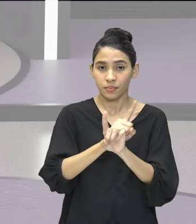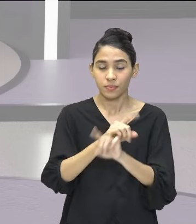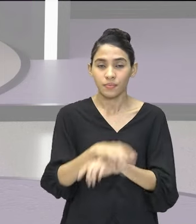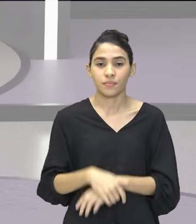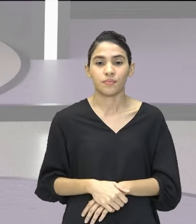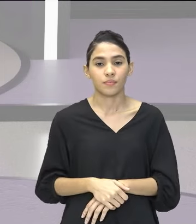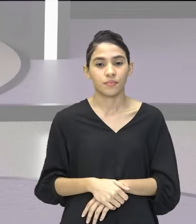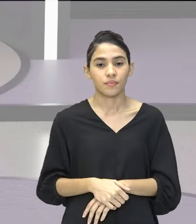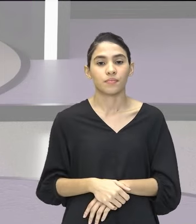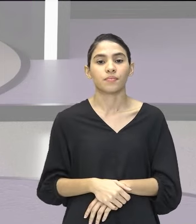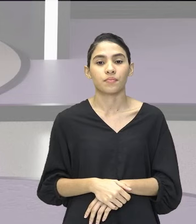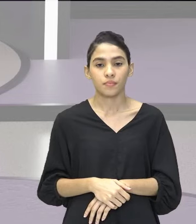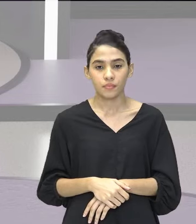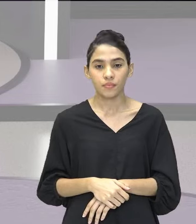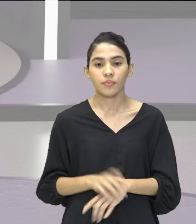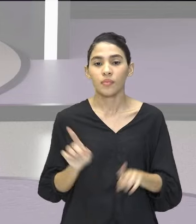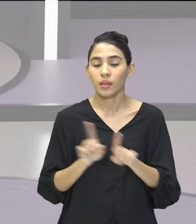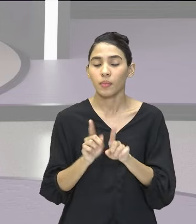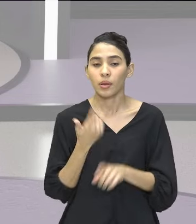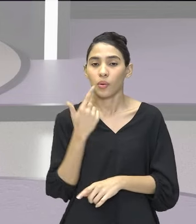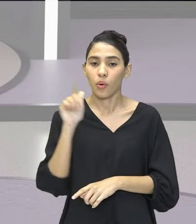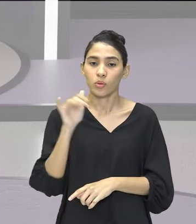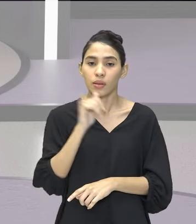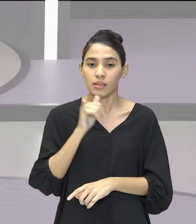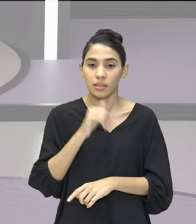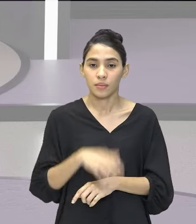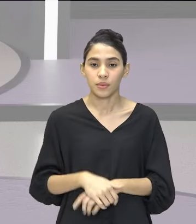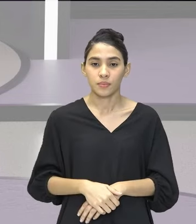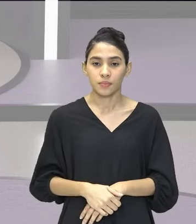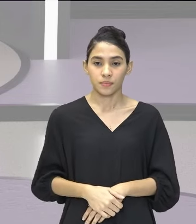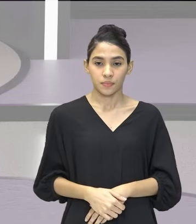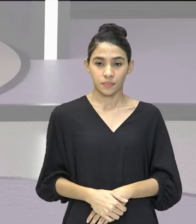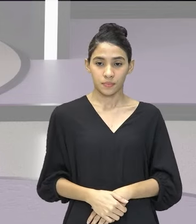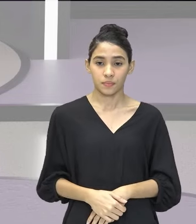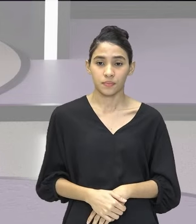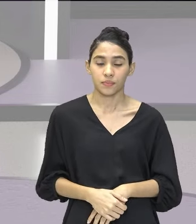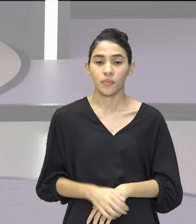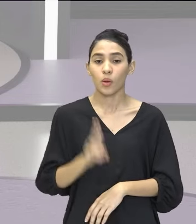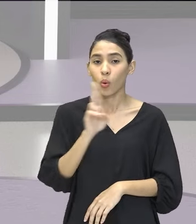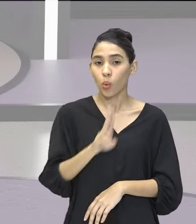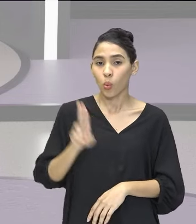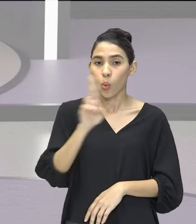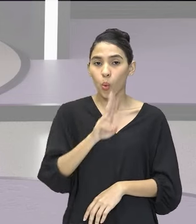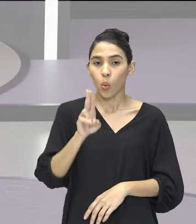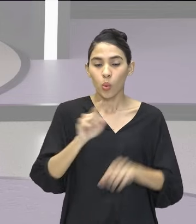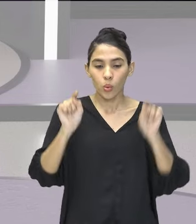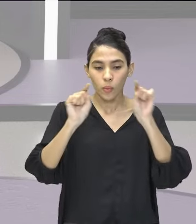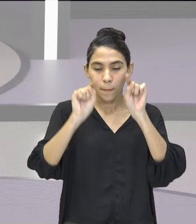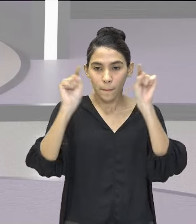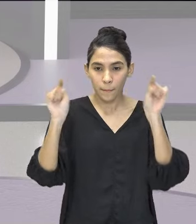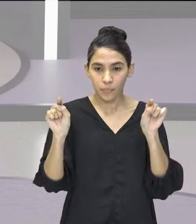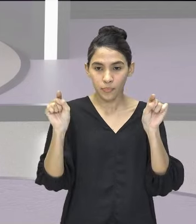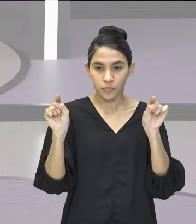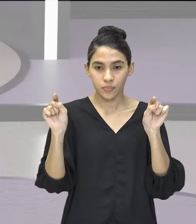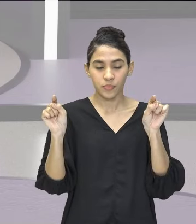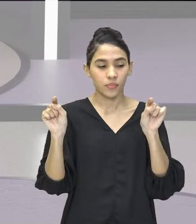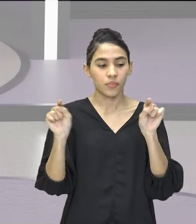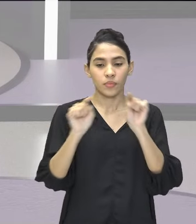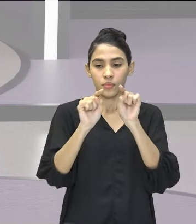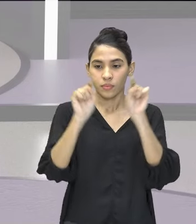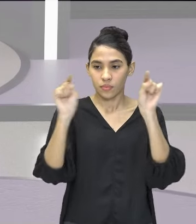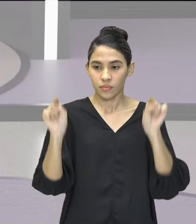mais uma observação sobre monômios que nos diz o seguinte, o uso de parênteses. O uso de parênteses